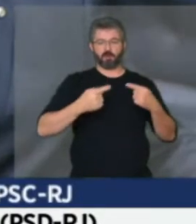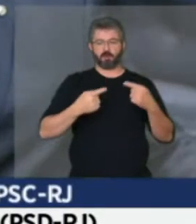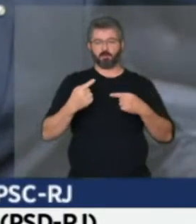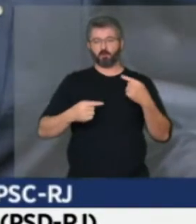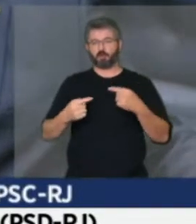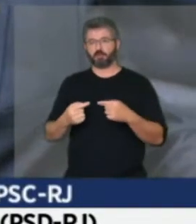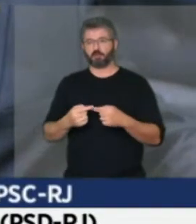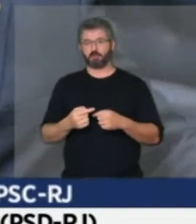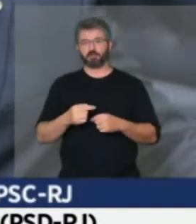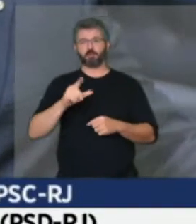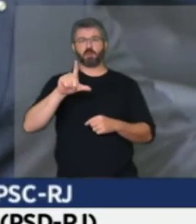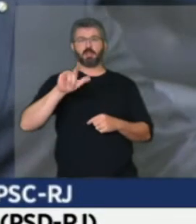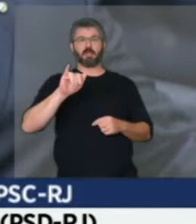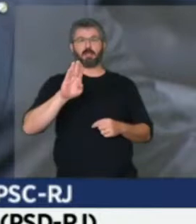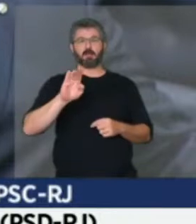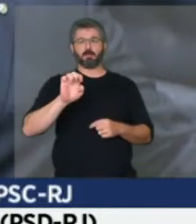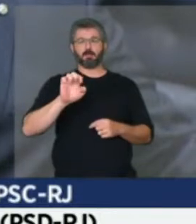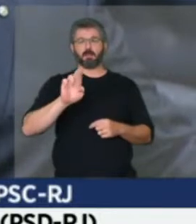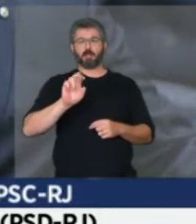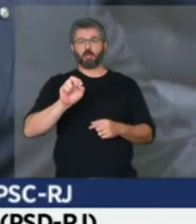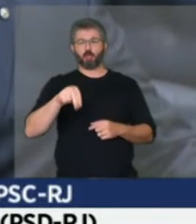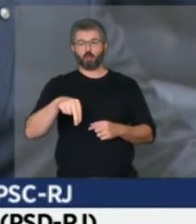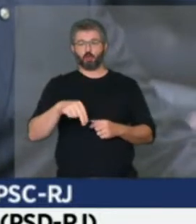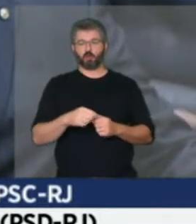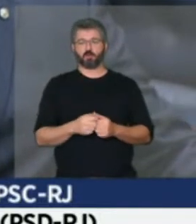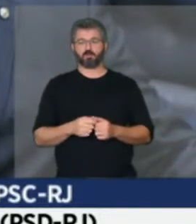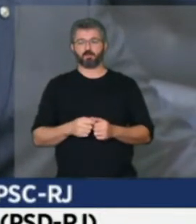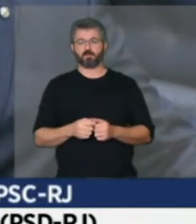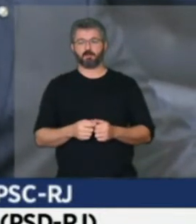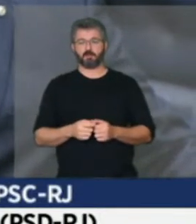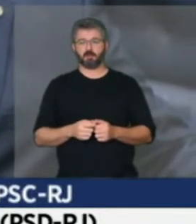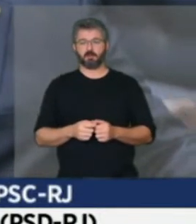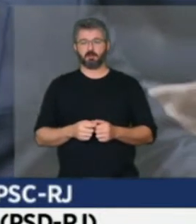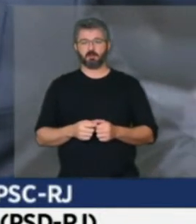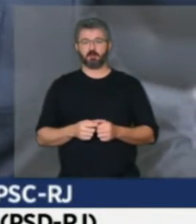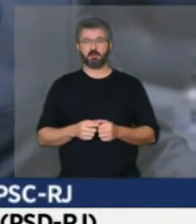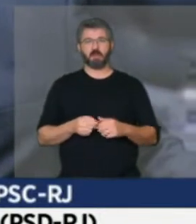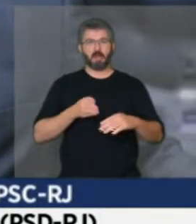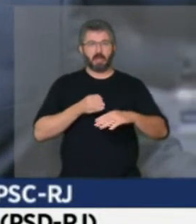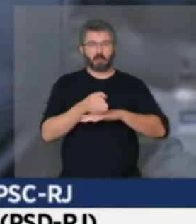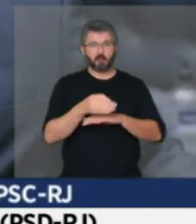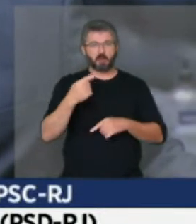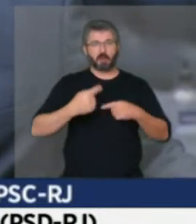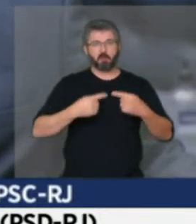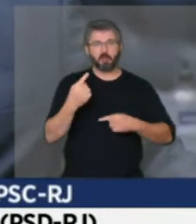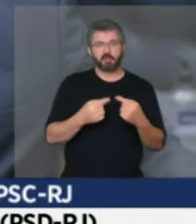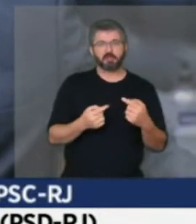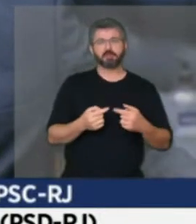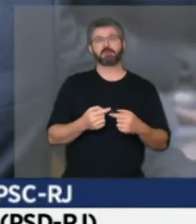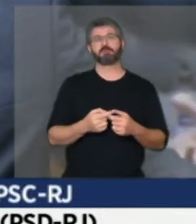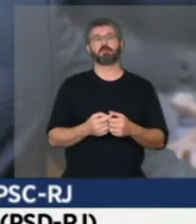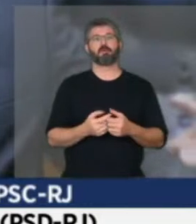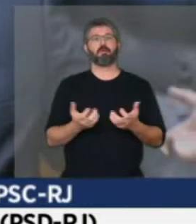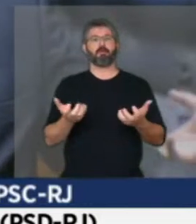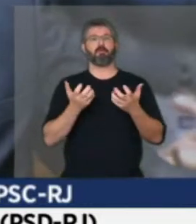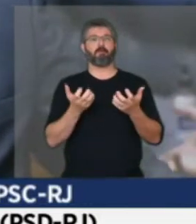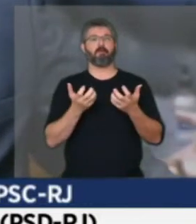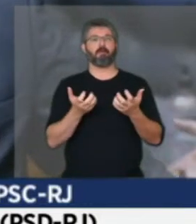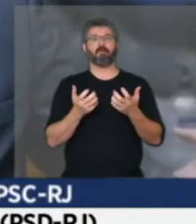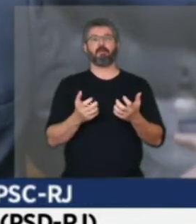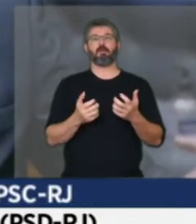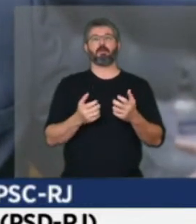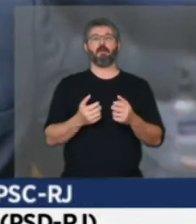Daniel Libreron, que não entrou para a política para ter dela os